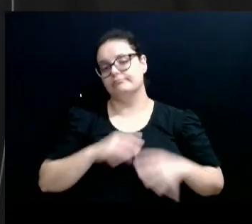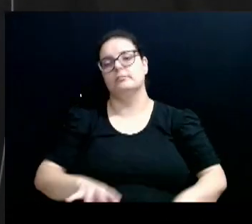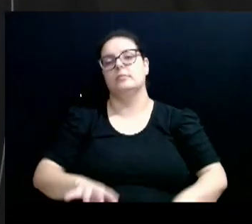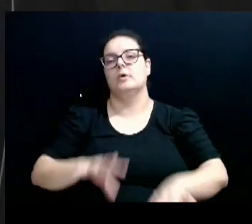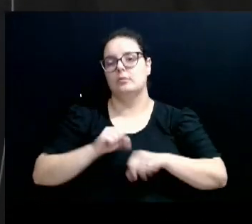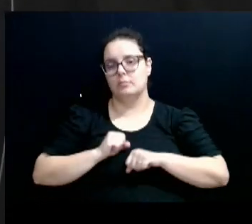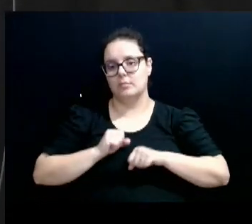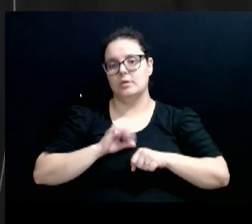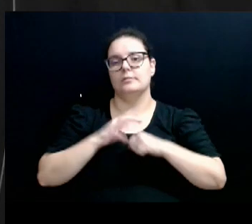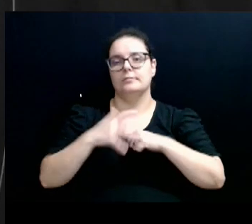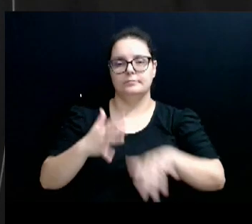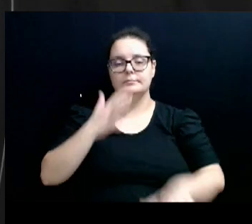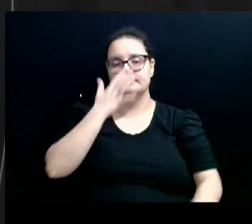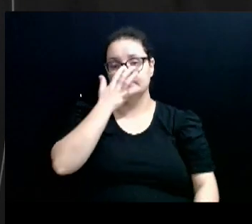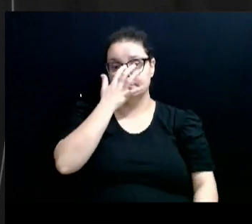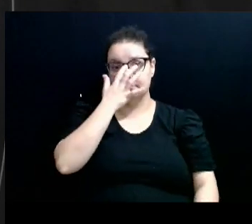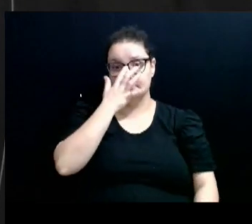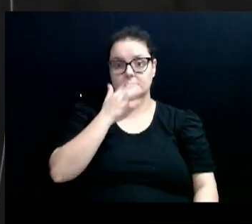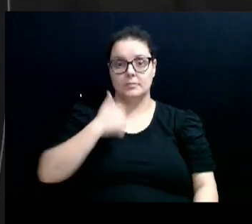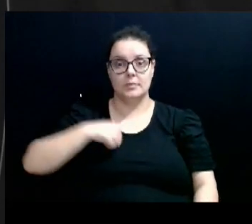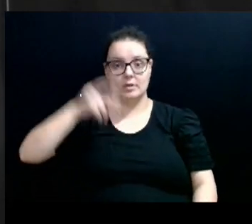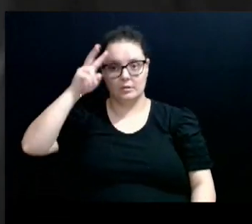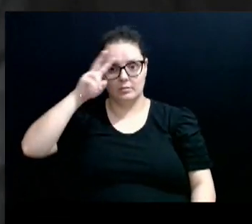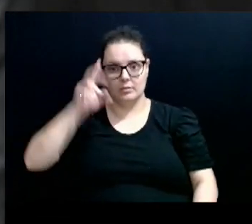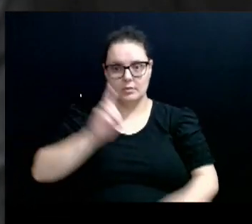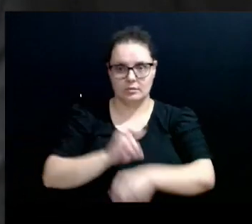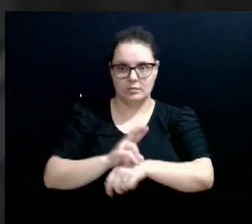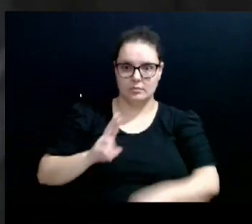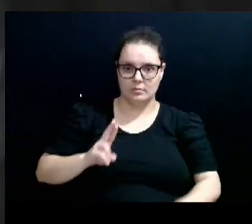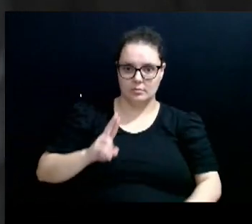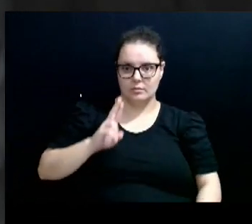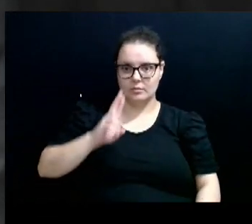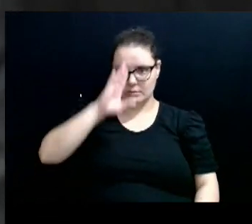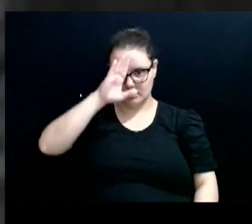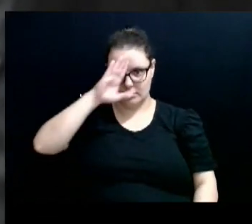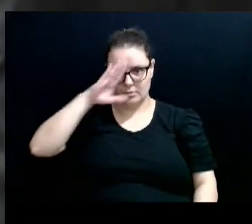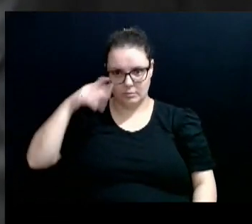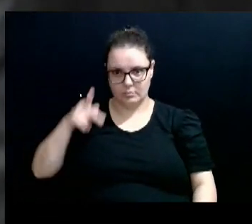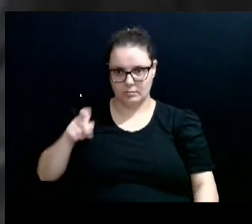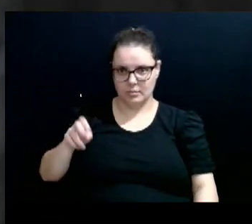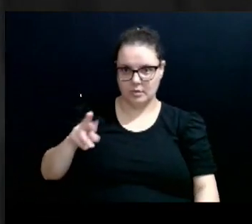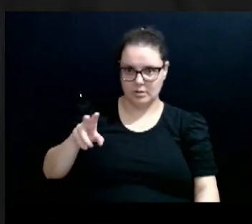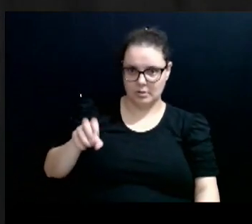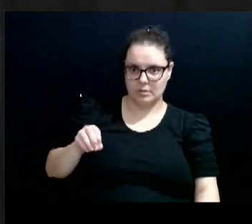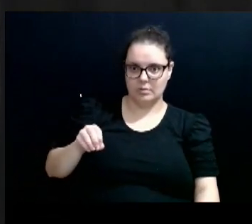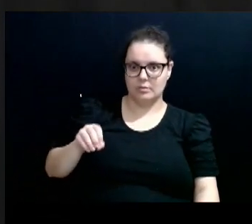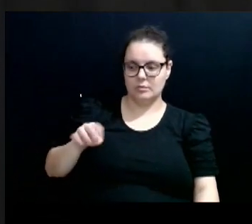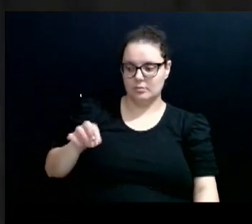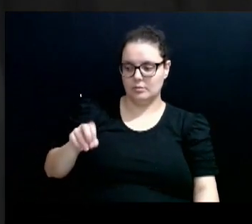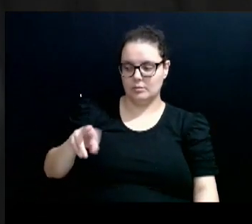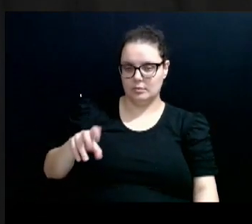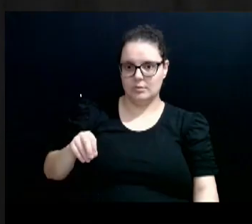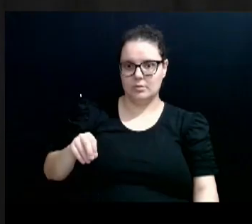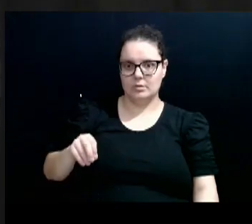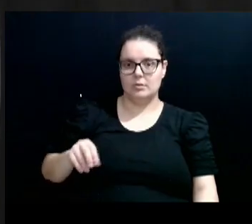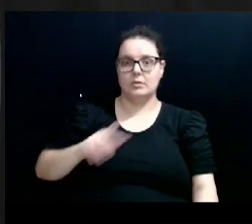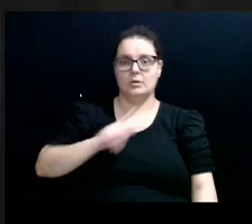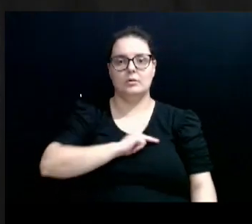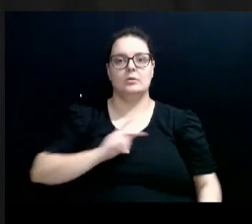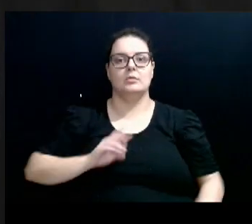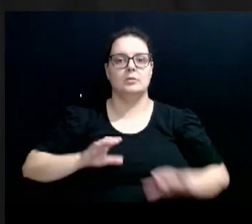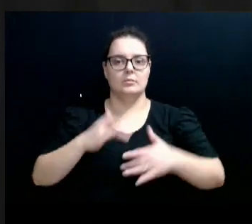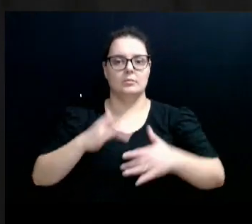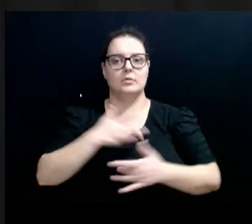E aí eu lembro que o Dr. Pedro Tourinho, foi meu vereador aqui, nosso vereador, ele era o presidente da Comissão de Saúde, então estávamos